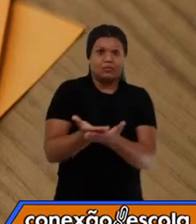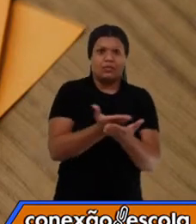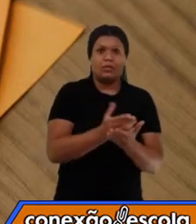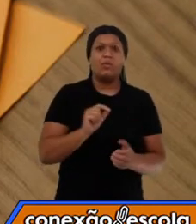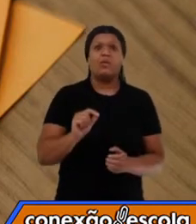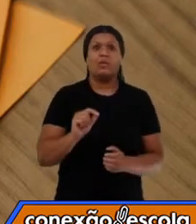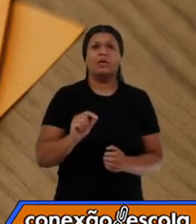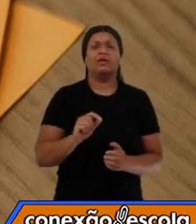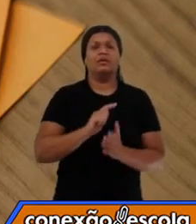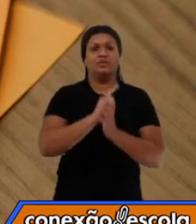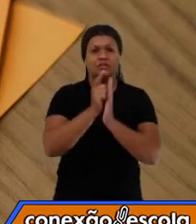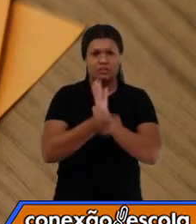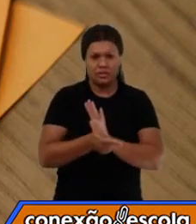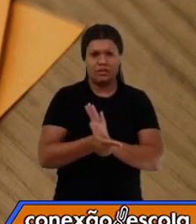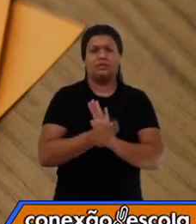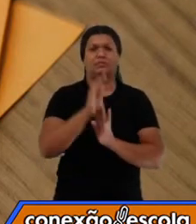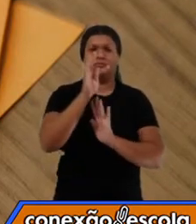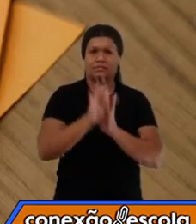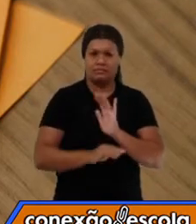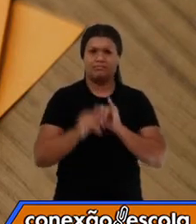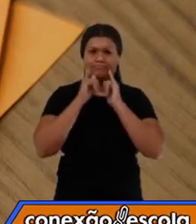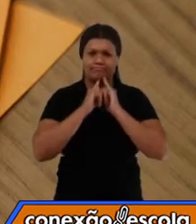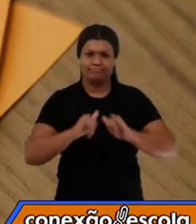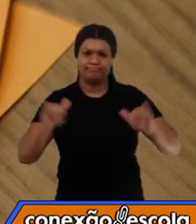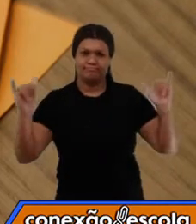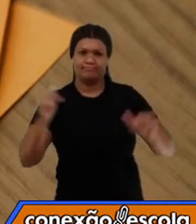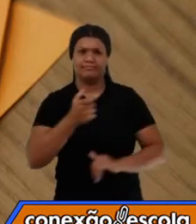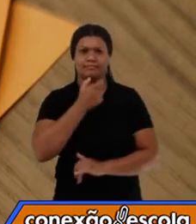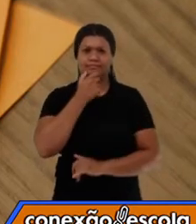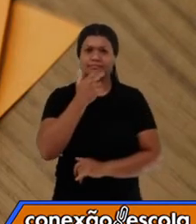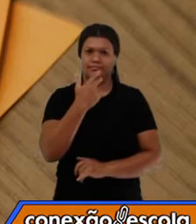textuais informativos em língua inglesa.